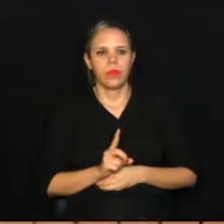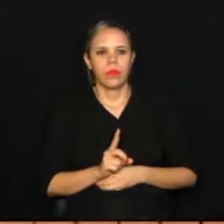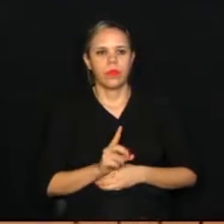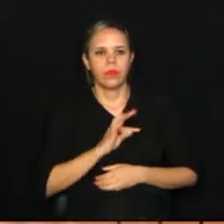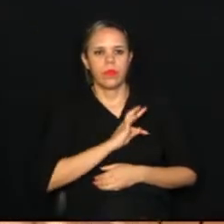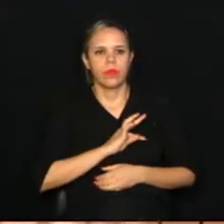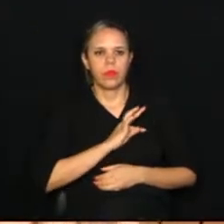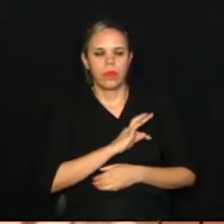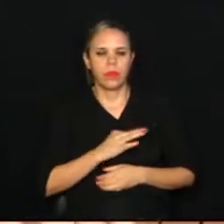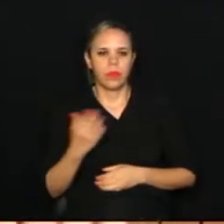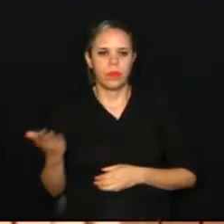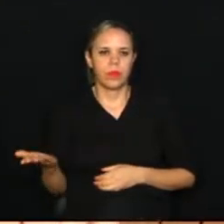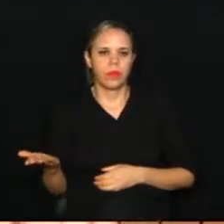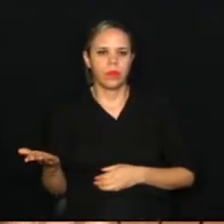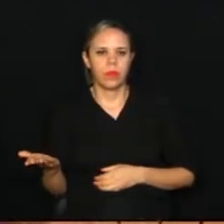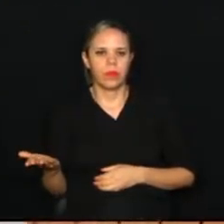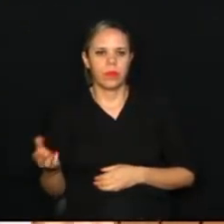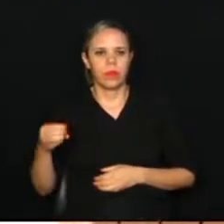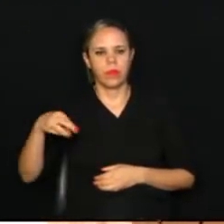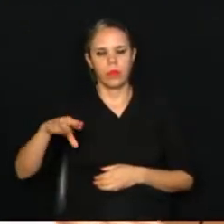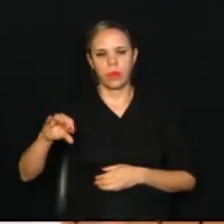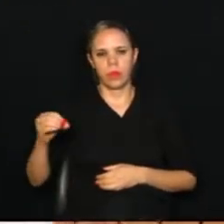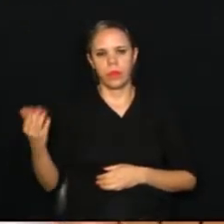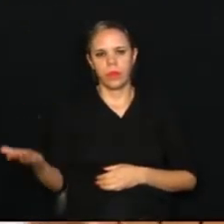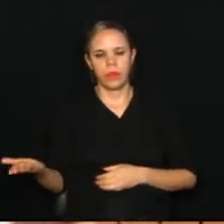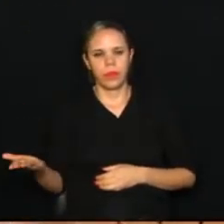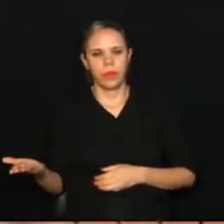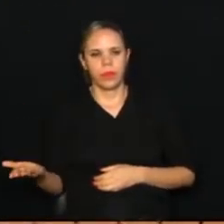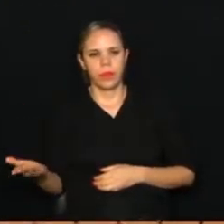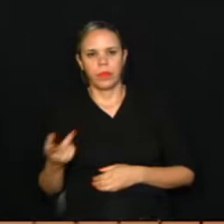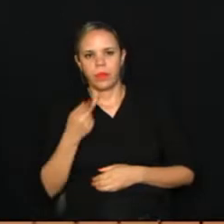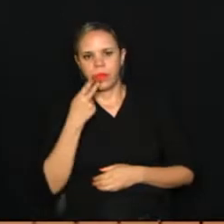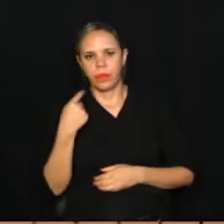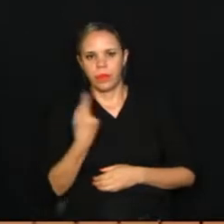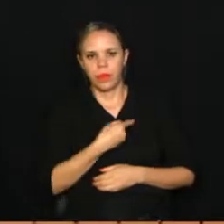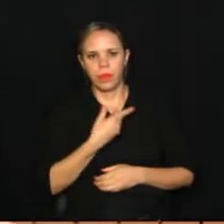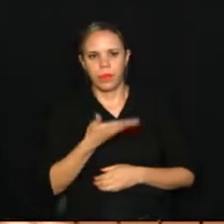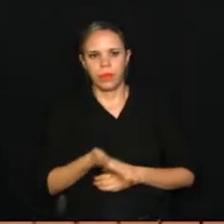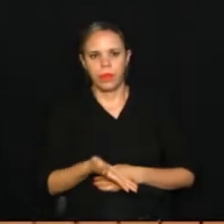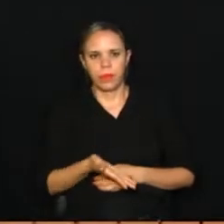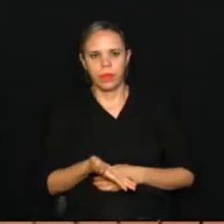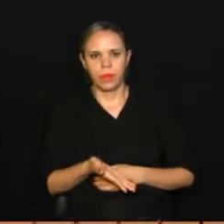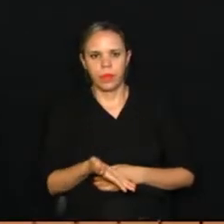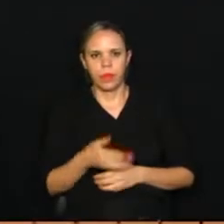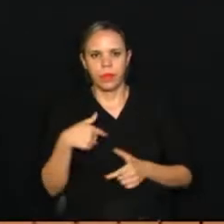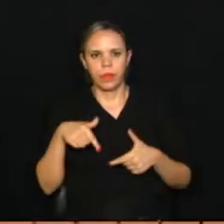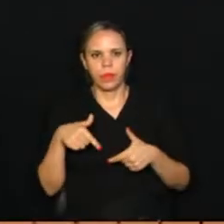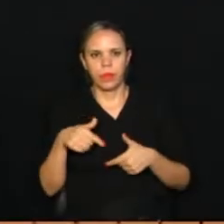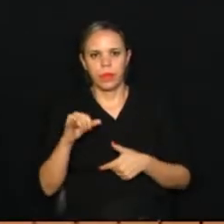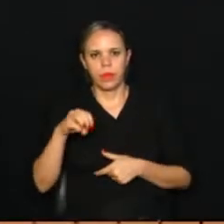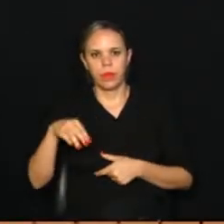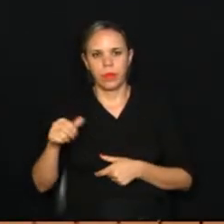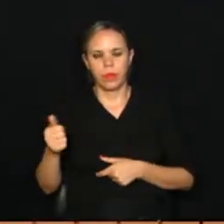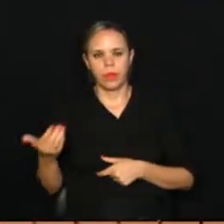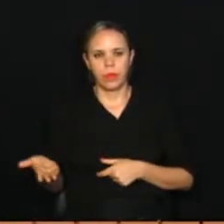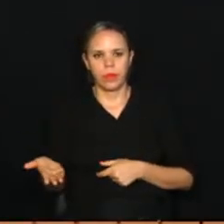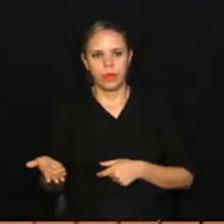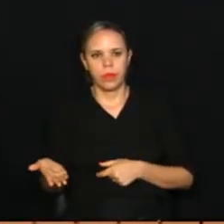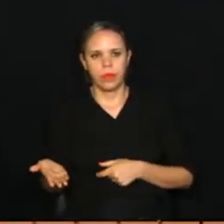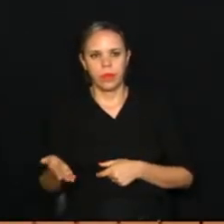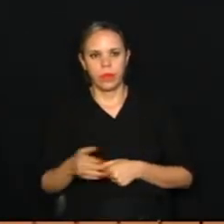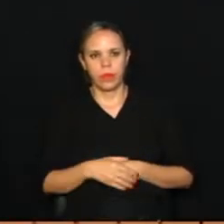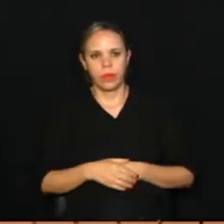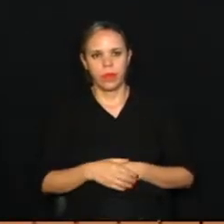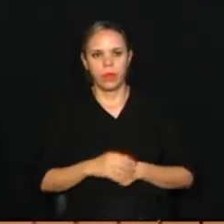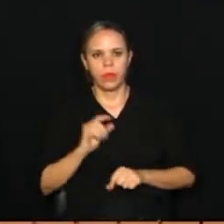técnico, o Márcio Correia Ricardo, vai estar falando para a gente sobre os trabalhos da IMA, sobre tudo o